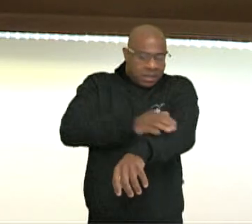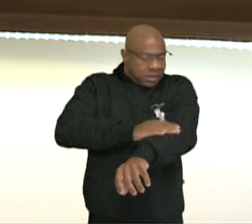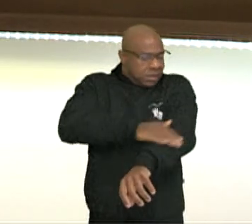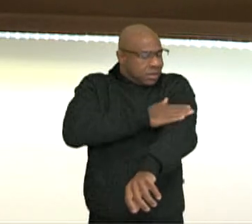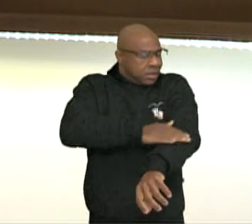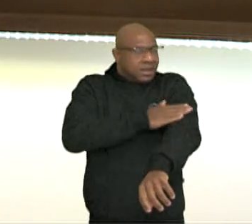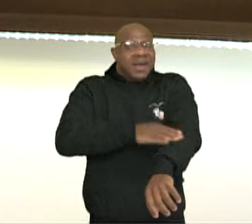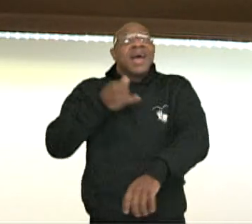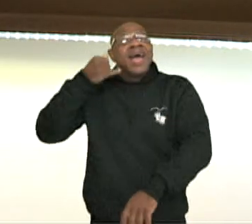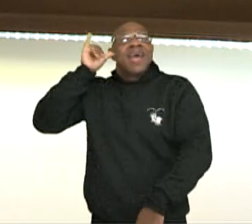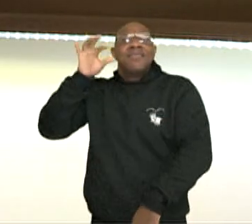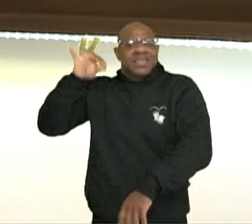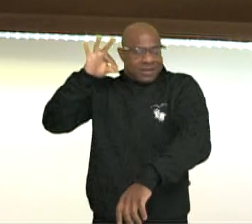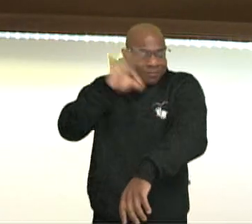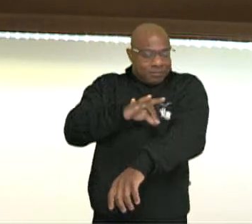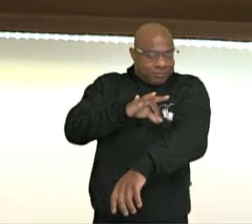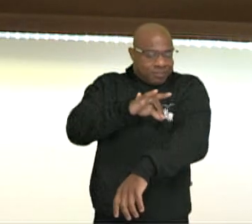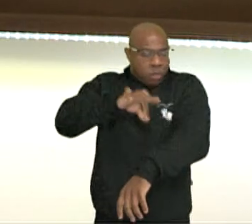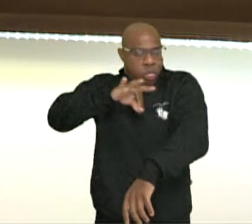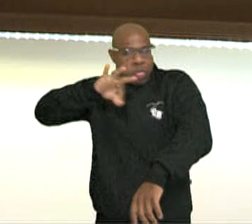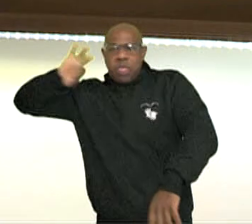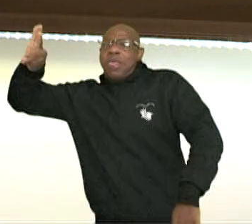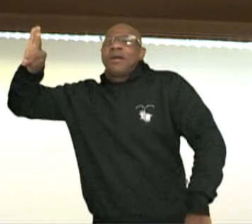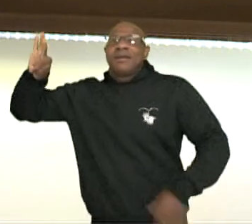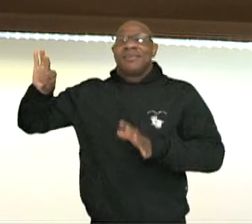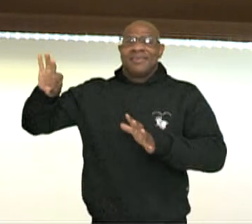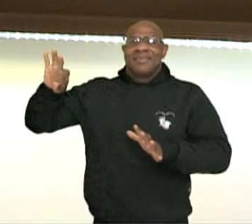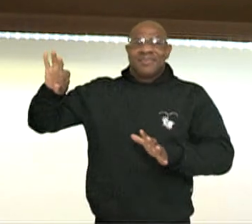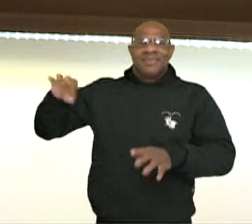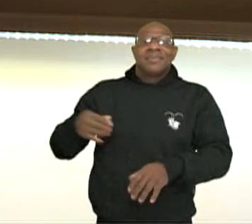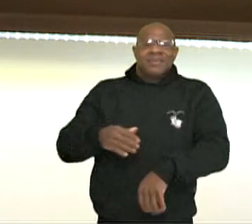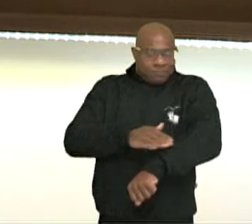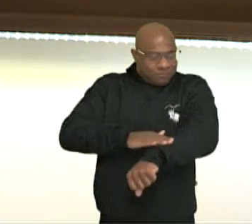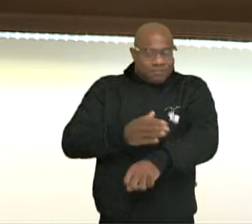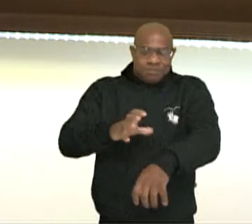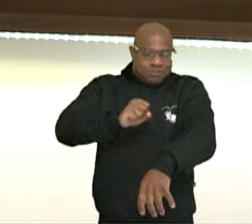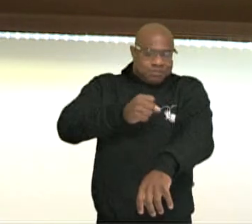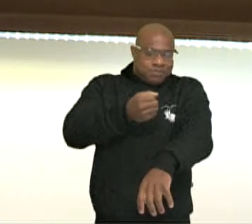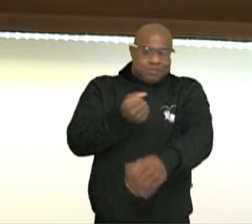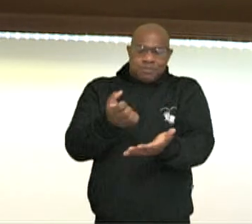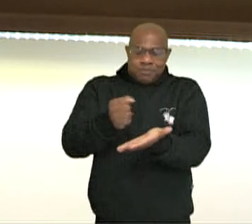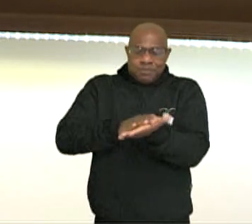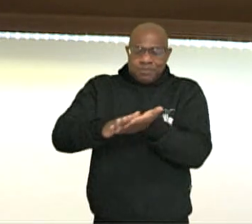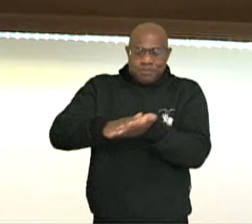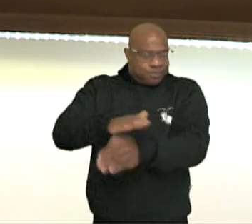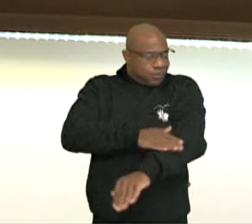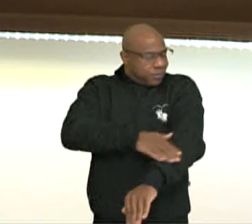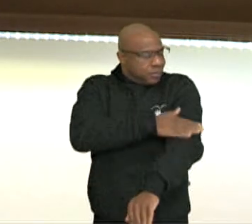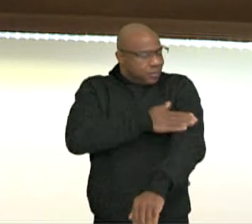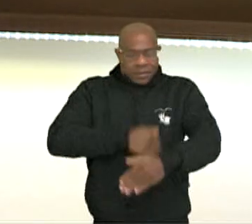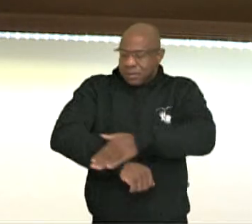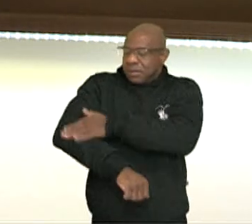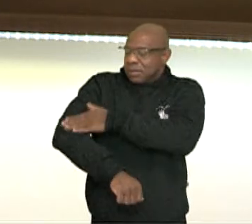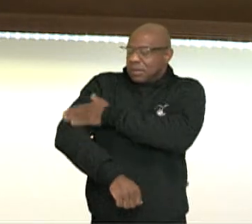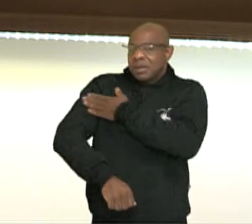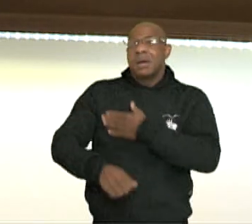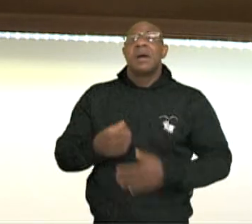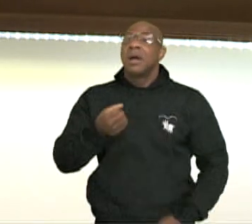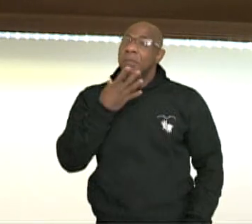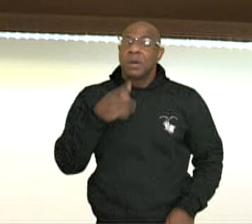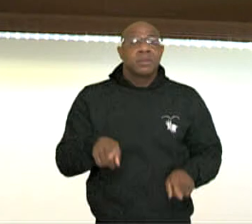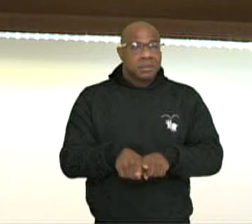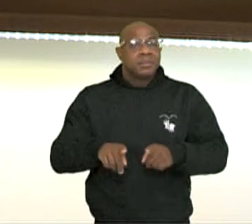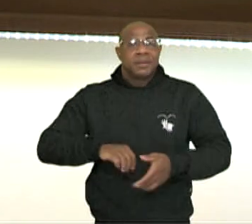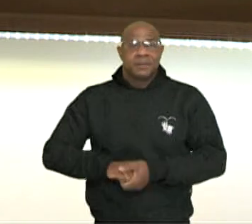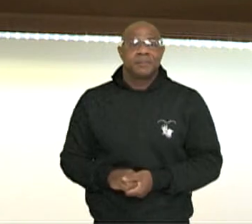daí você vai contar certinho para ele, olha, eu vou fazer isso, daí eu quero me prevenir. Ele vai falar, então você vai usar isso aqui, que vai ser muito bom. Então,